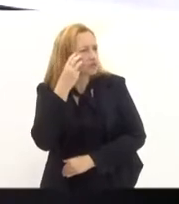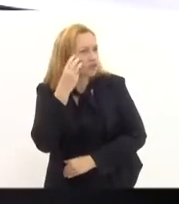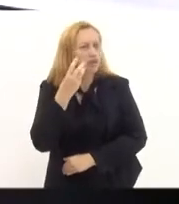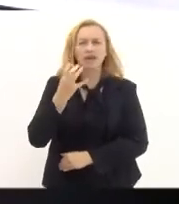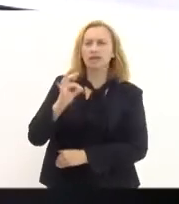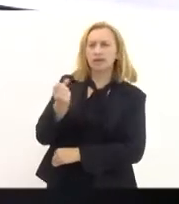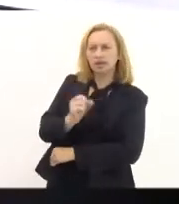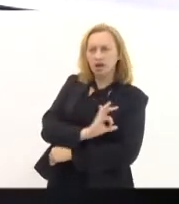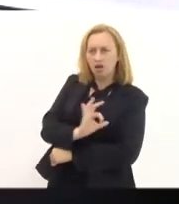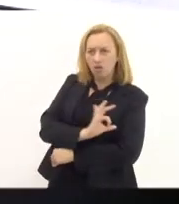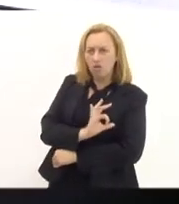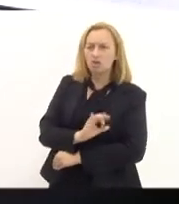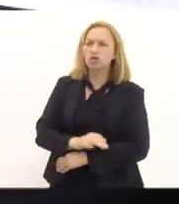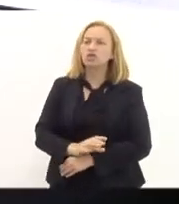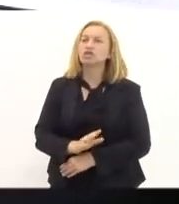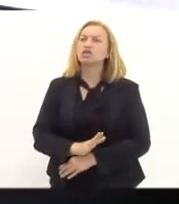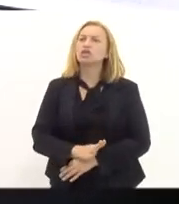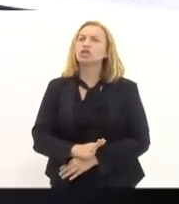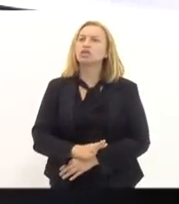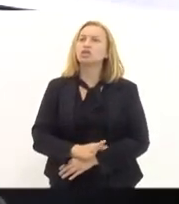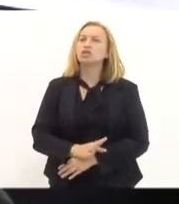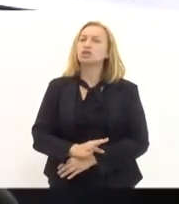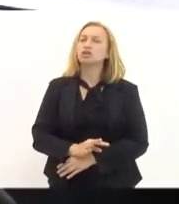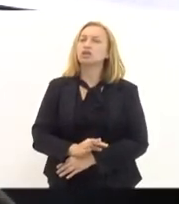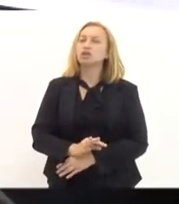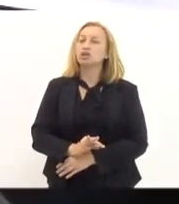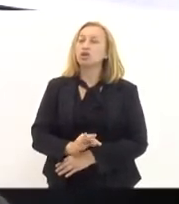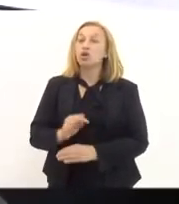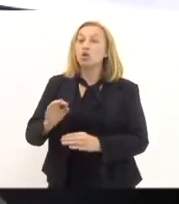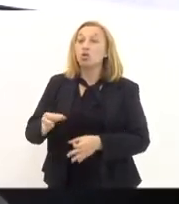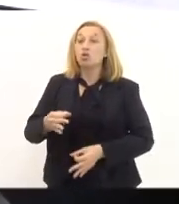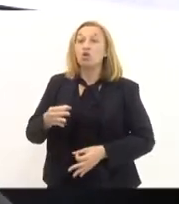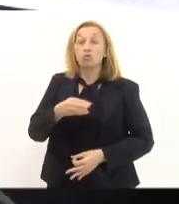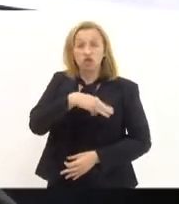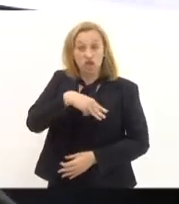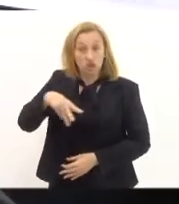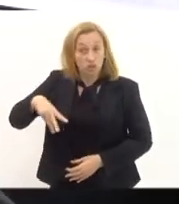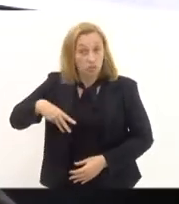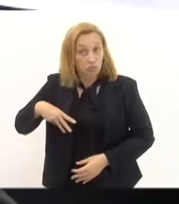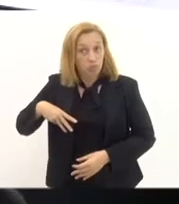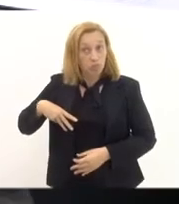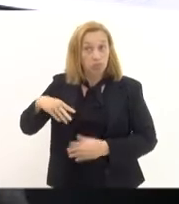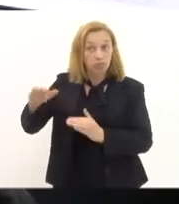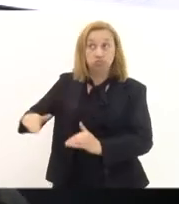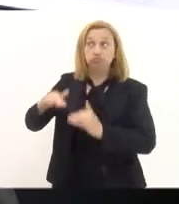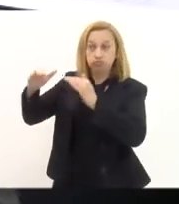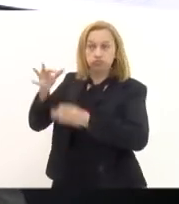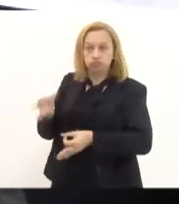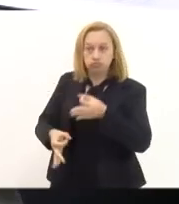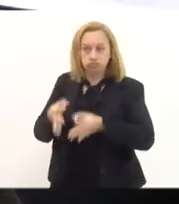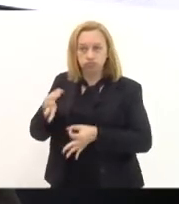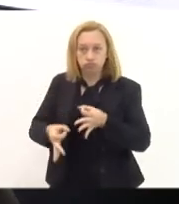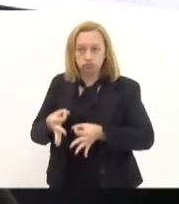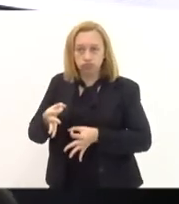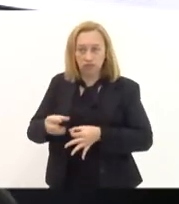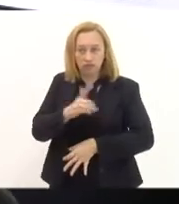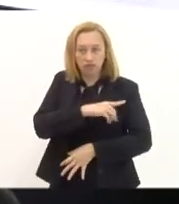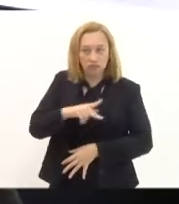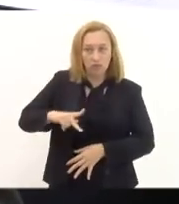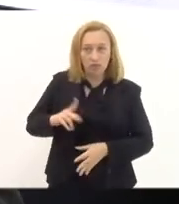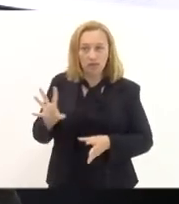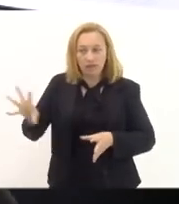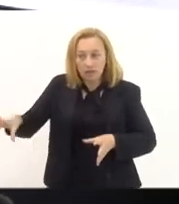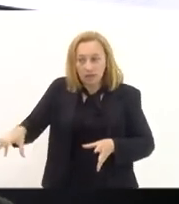Rocha que o tribunal o Ministério Público EA defensoria tem que ser parte